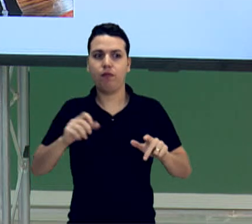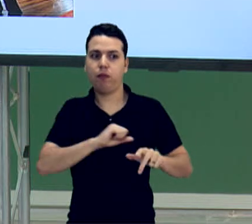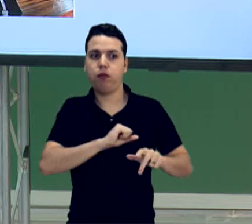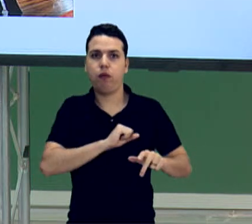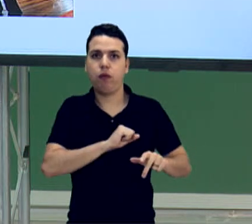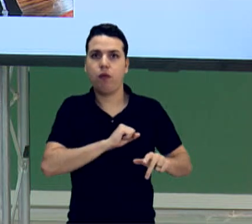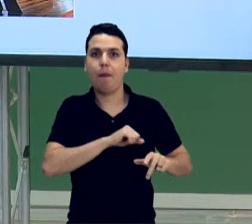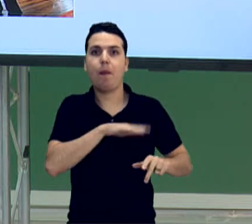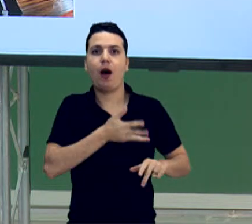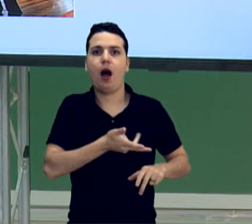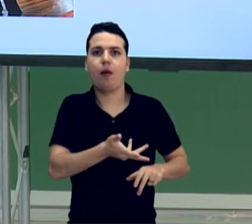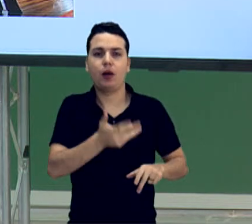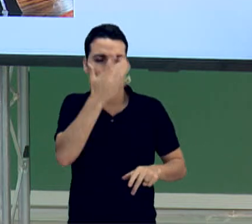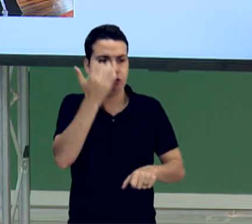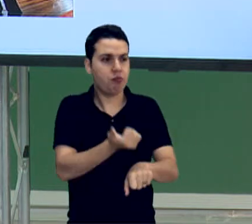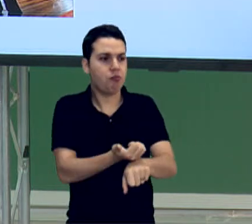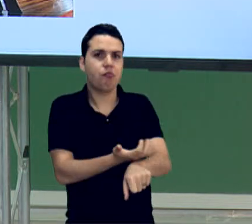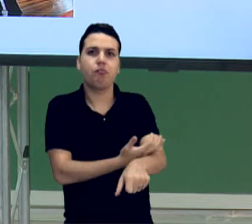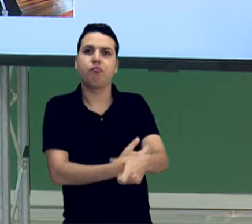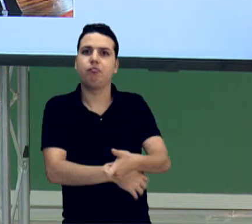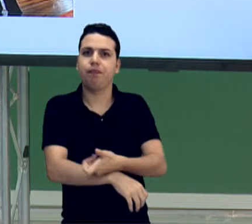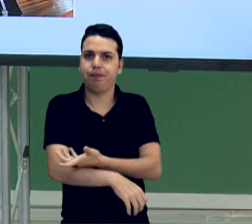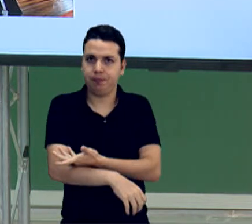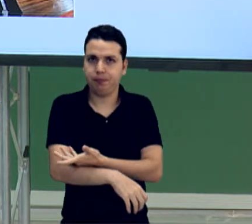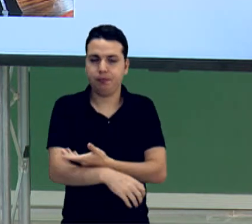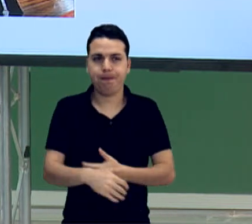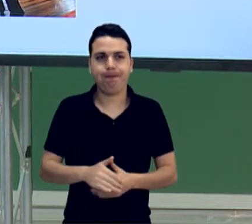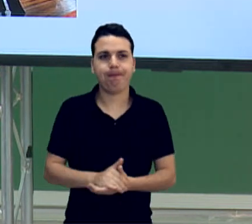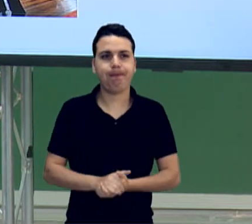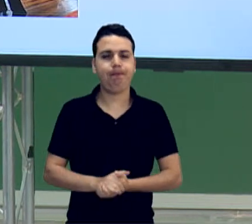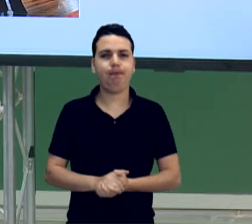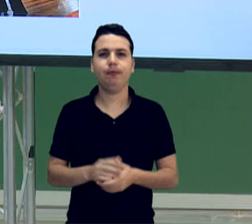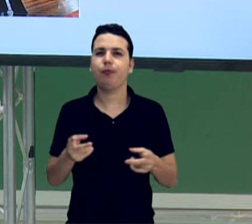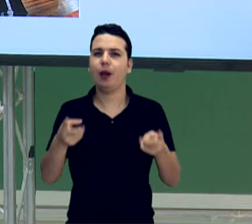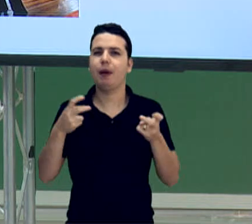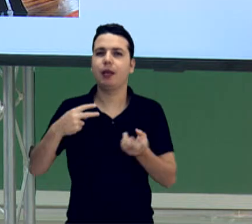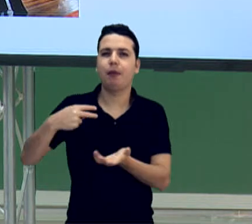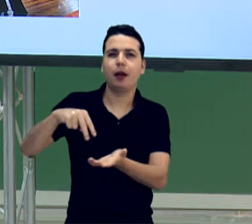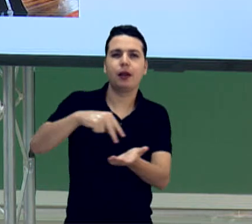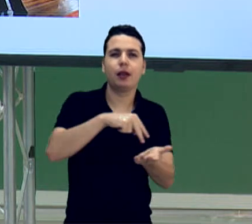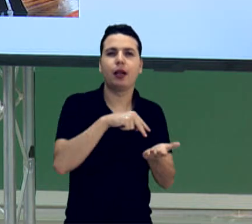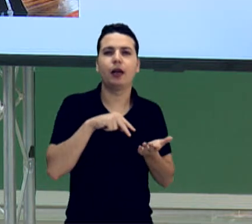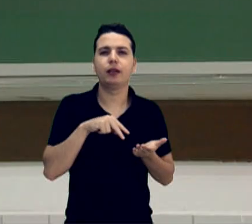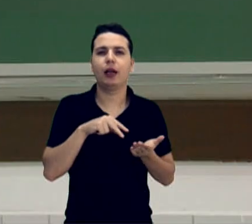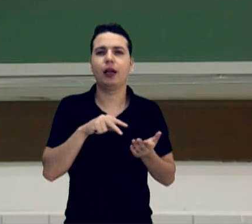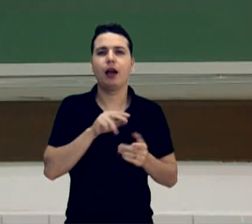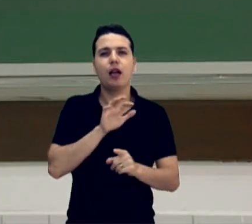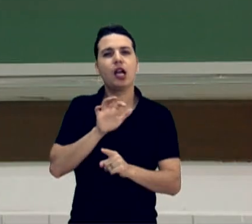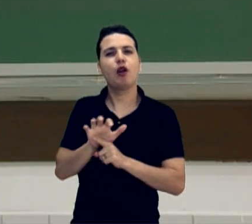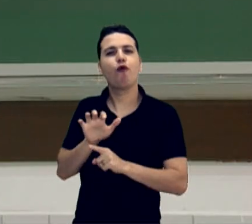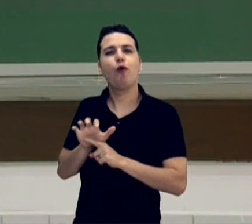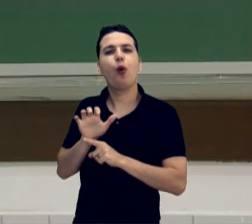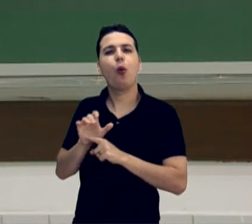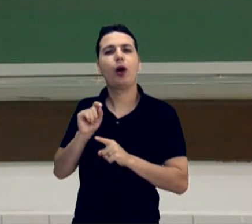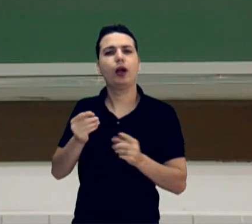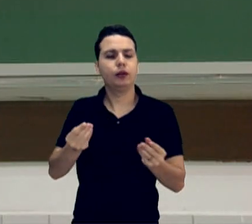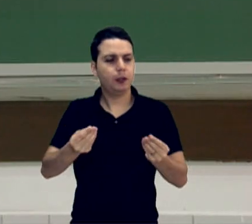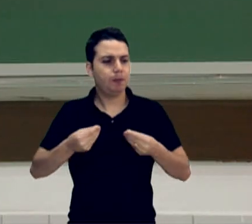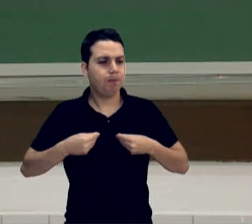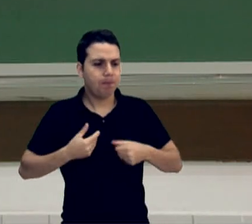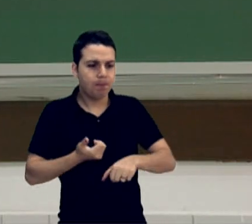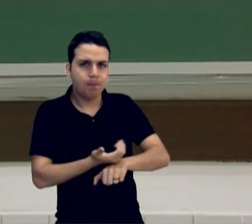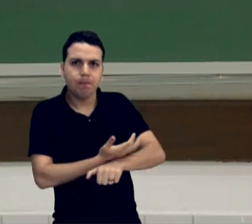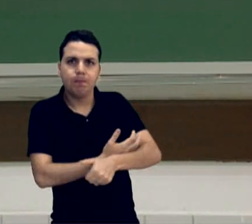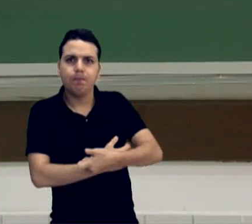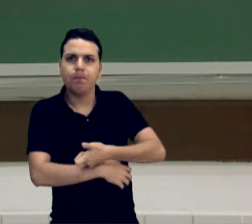dançar. Percebam que todas as danças, elas costumam mexer com as emoções de quem está dançando e de quem